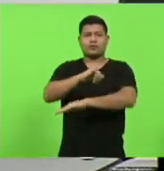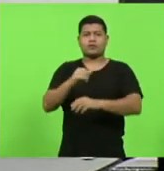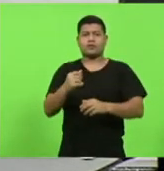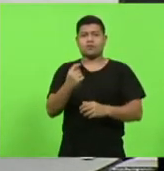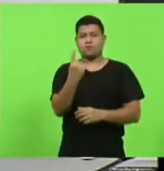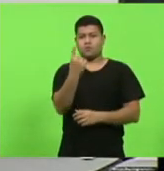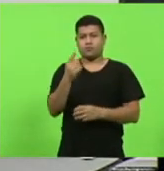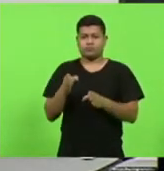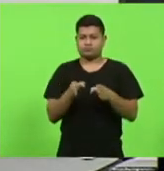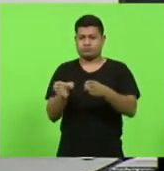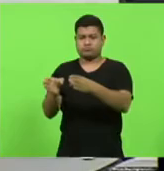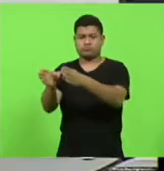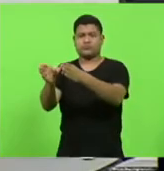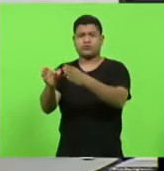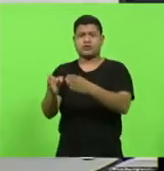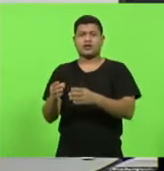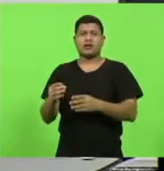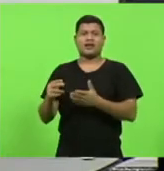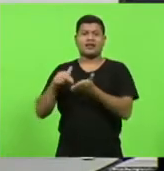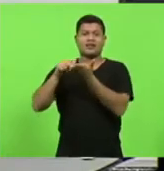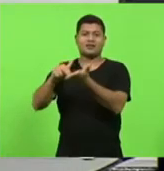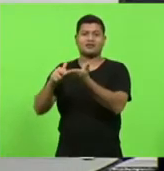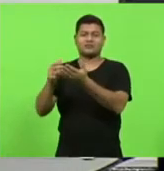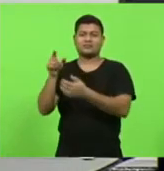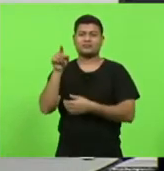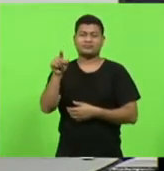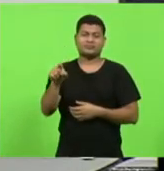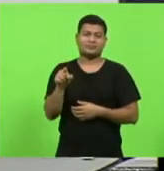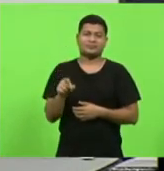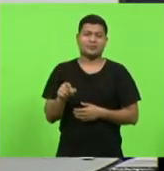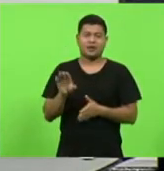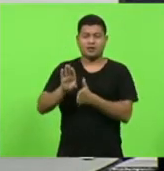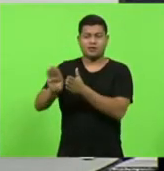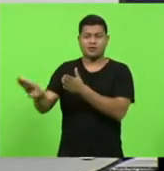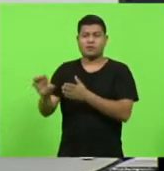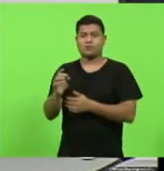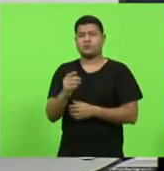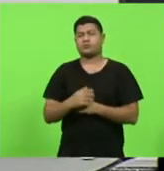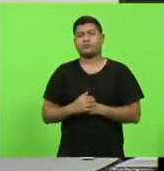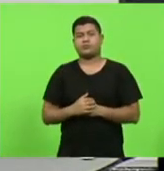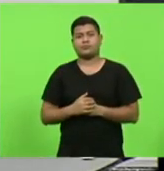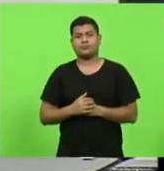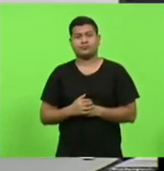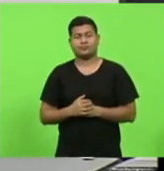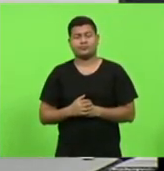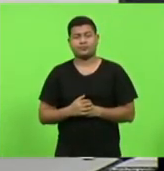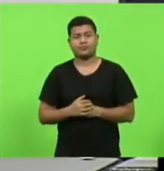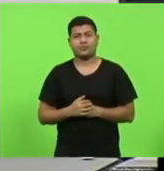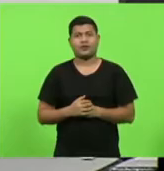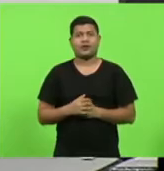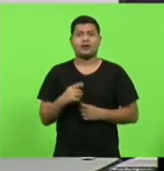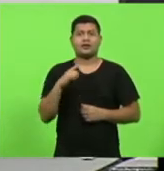Bom, vamos lá. Não acabou por aí. Aí nós temos